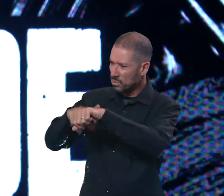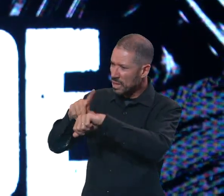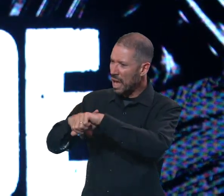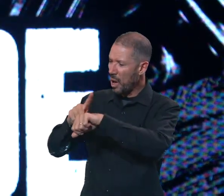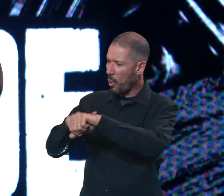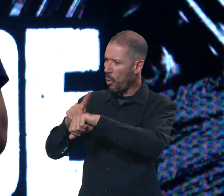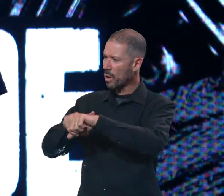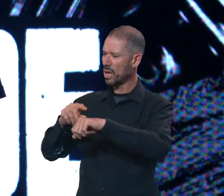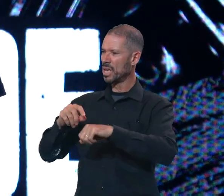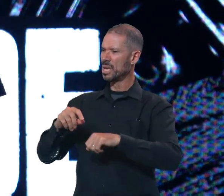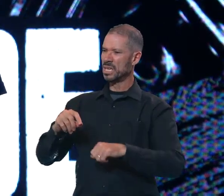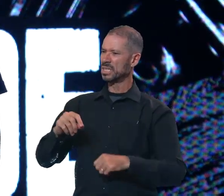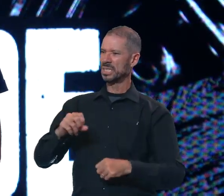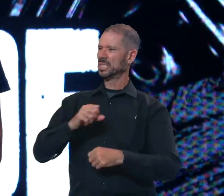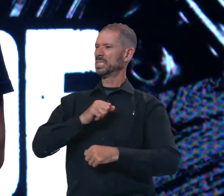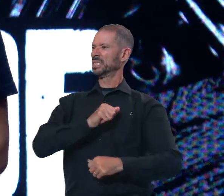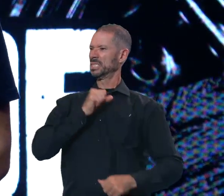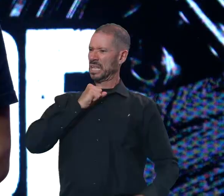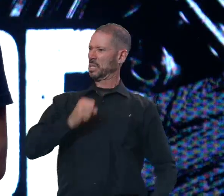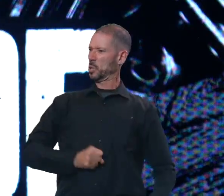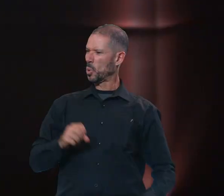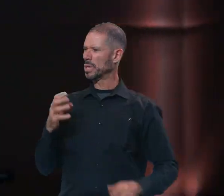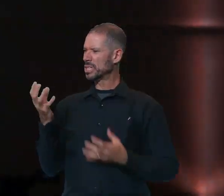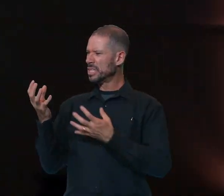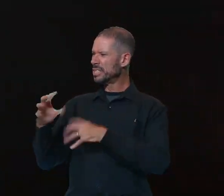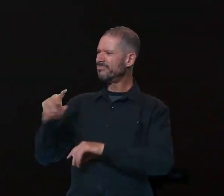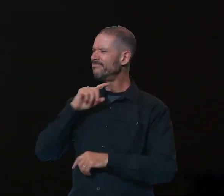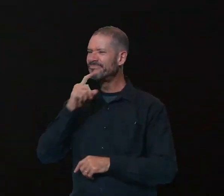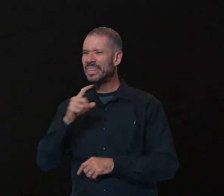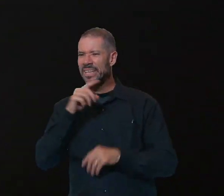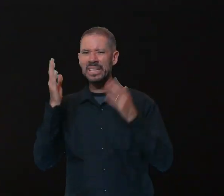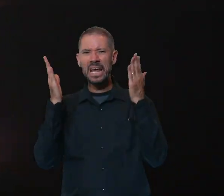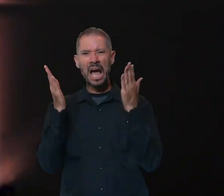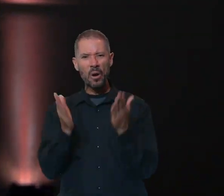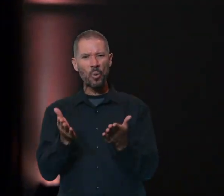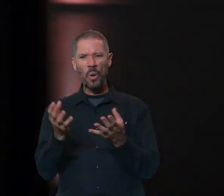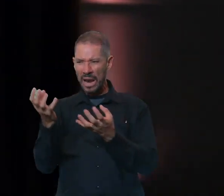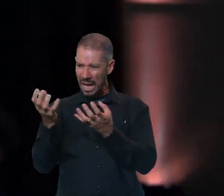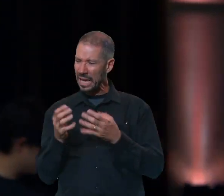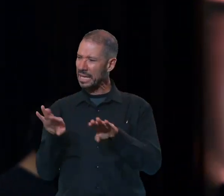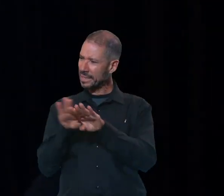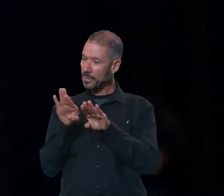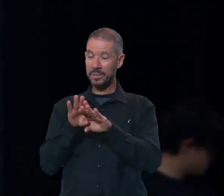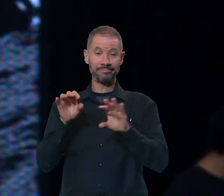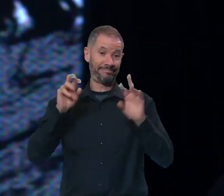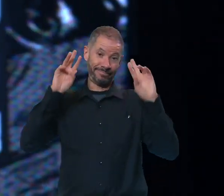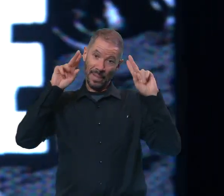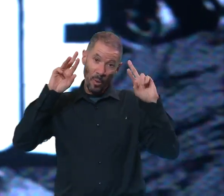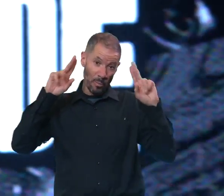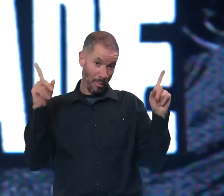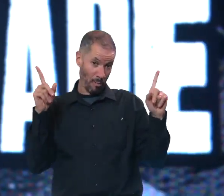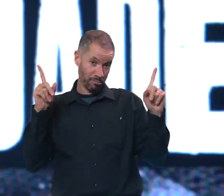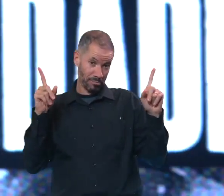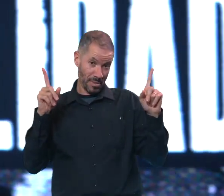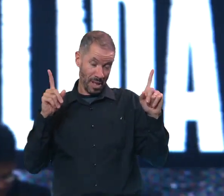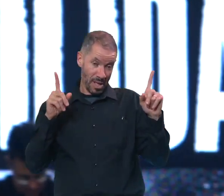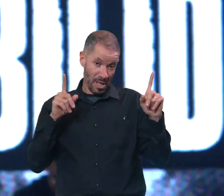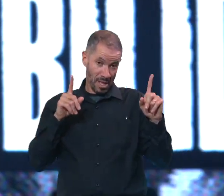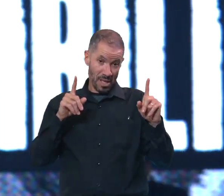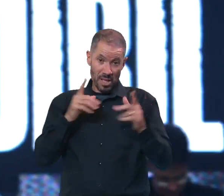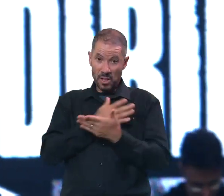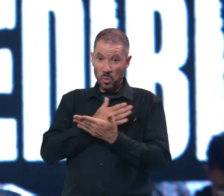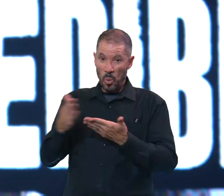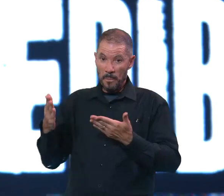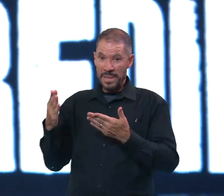virar sacerdote, ninguém queria, né? Mas agora na hora ali quer também. Mas tudo bem. E eles começam a questionar a